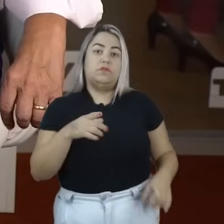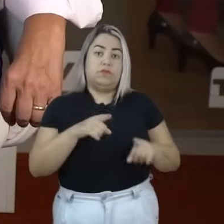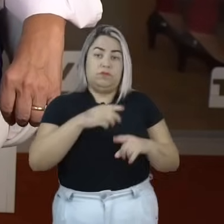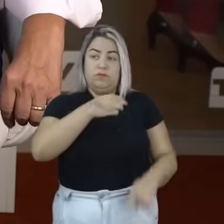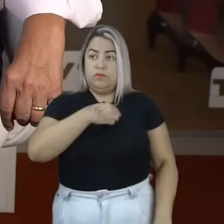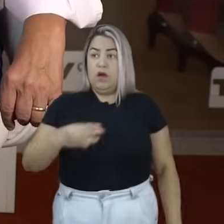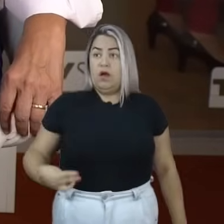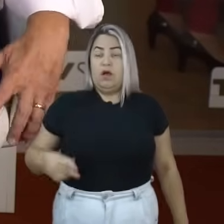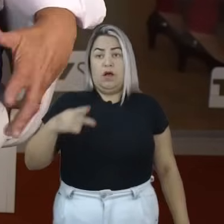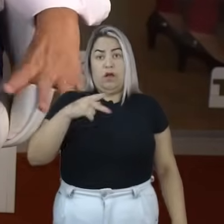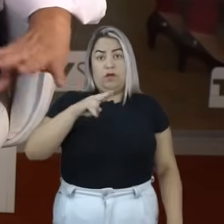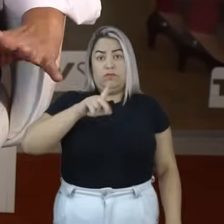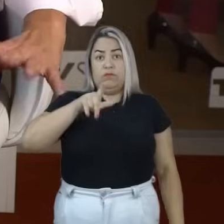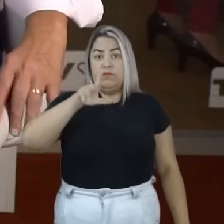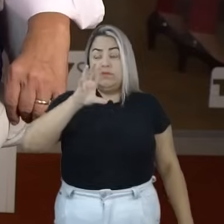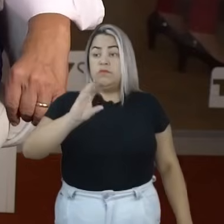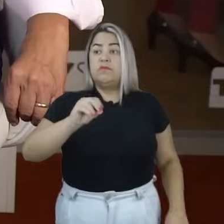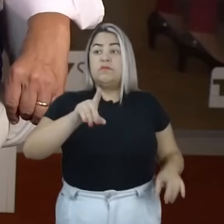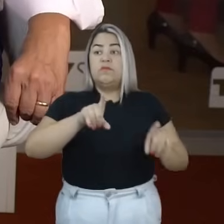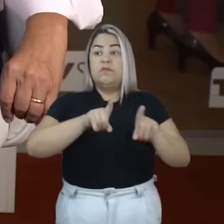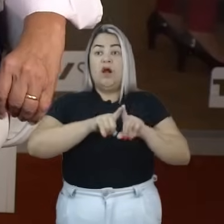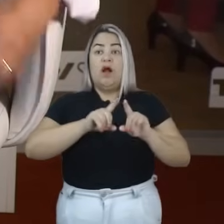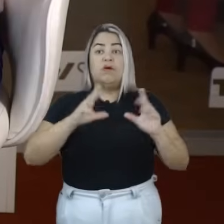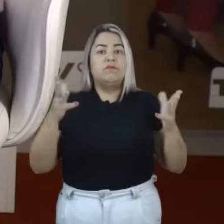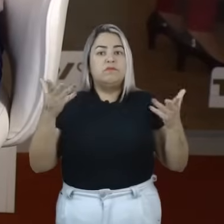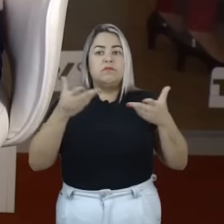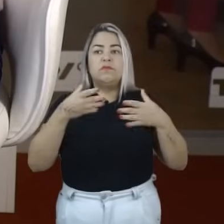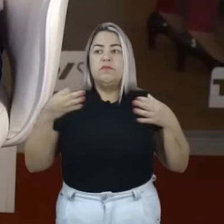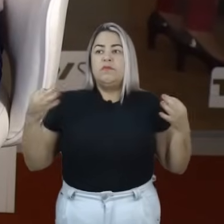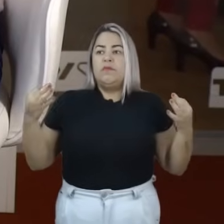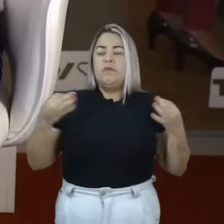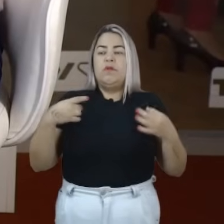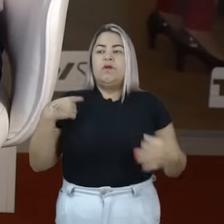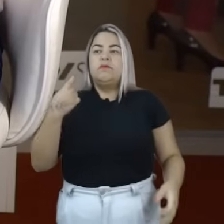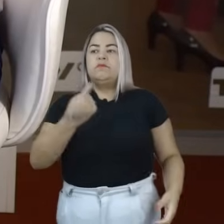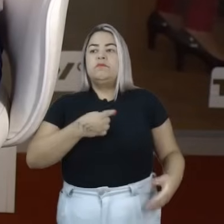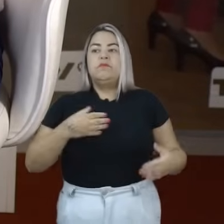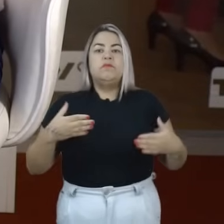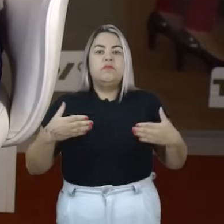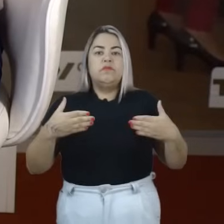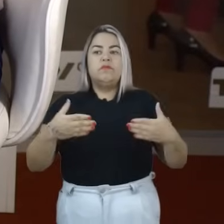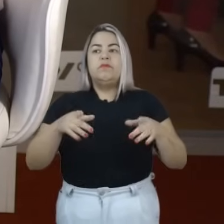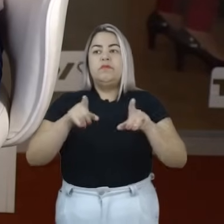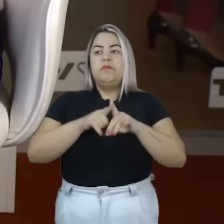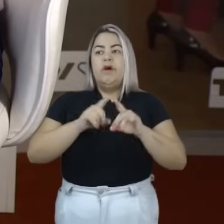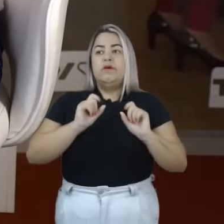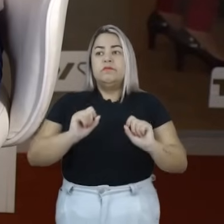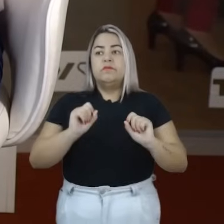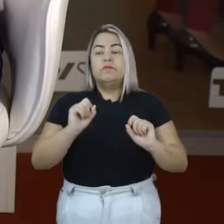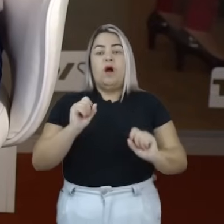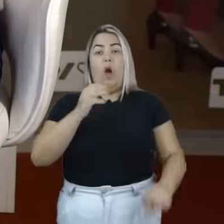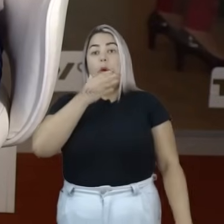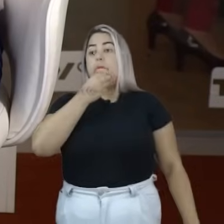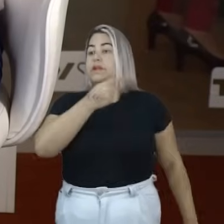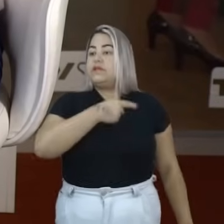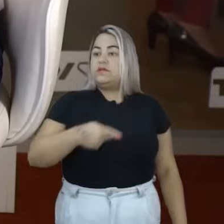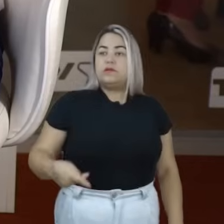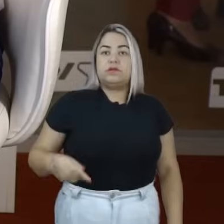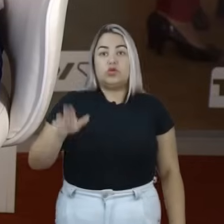Teixeira, nós temos uma integração excepcional. O nosso ministério, né, sob o comando do presidente Lula,